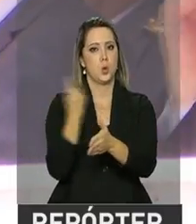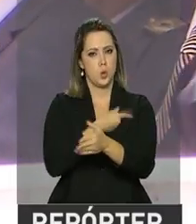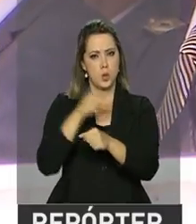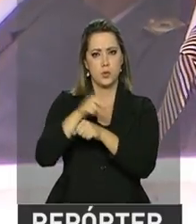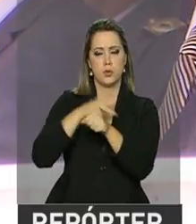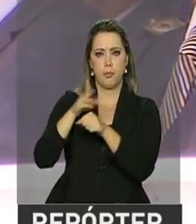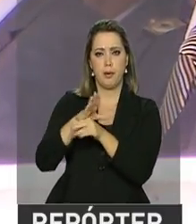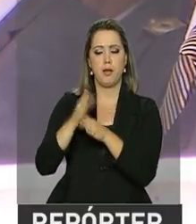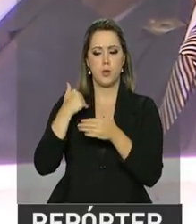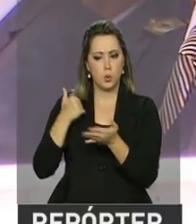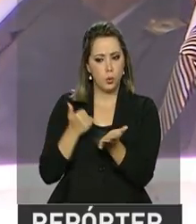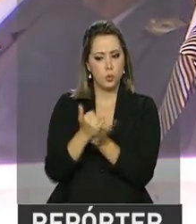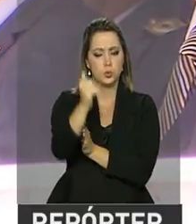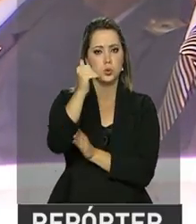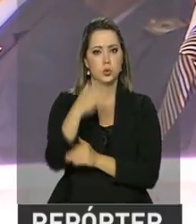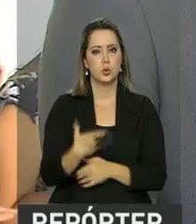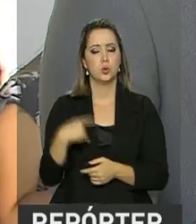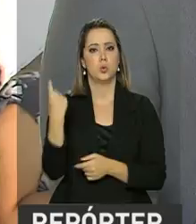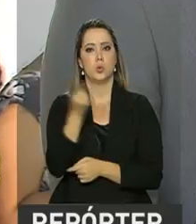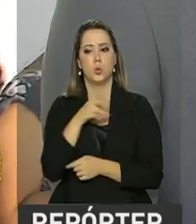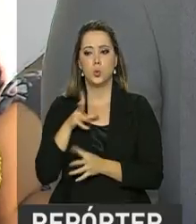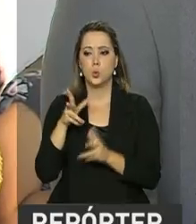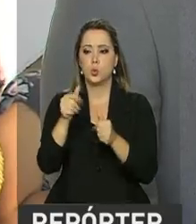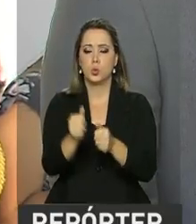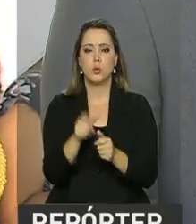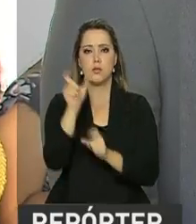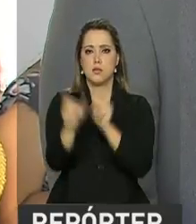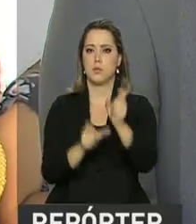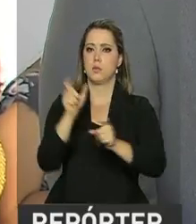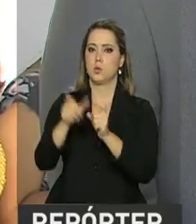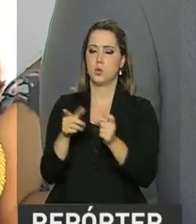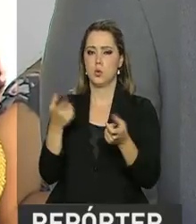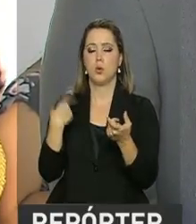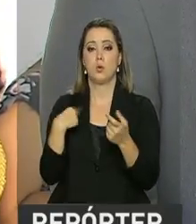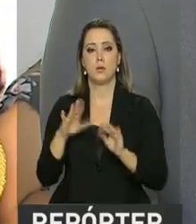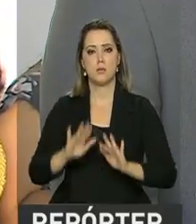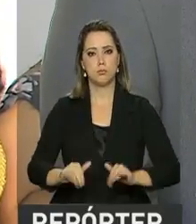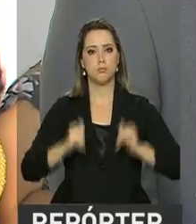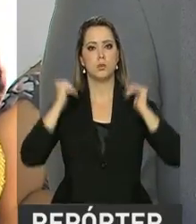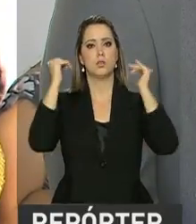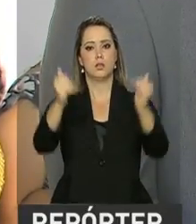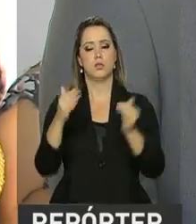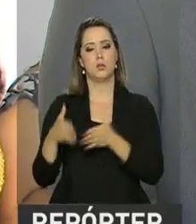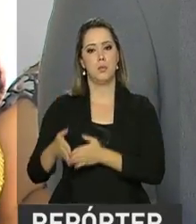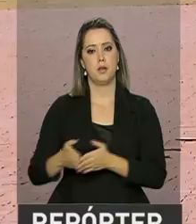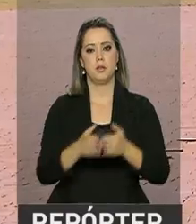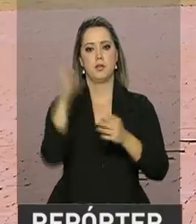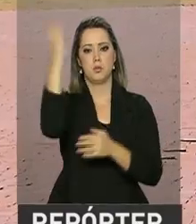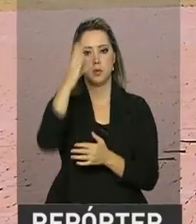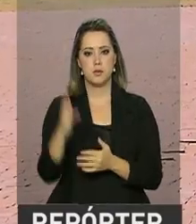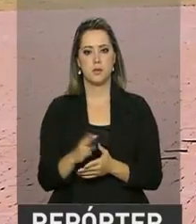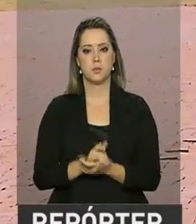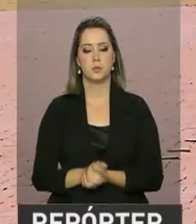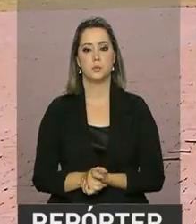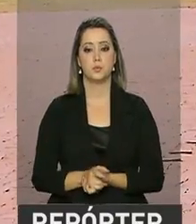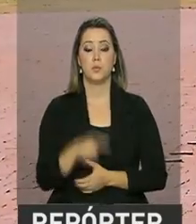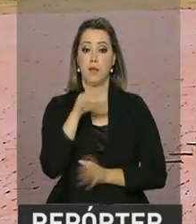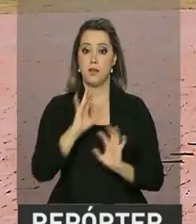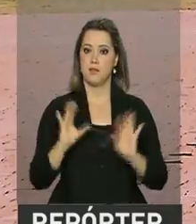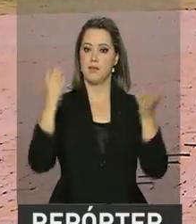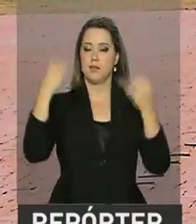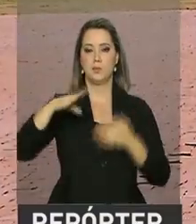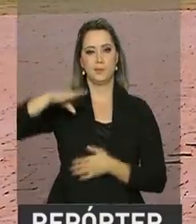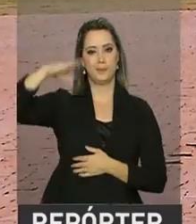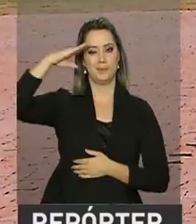com a continuada abnegação de todos os que fazem a grandeza da Marinha do Brasil a ceria militar